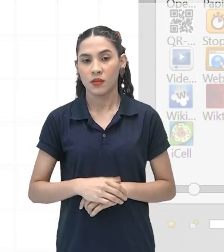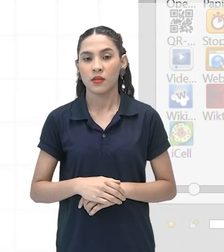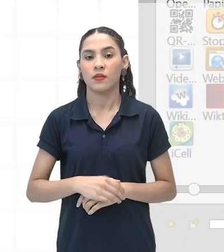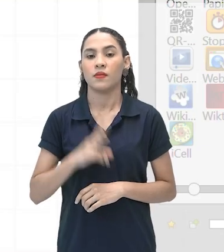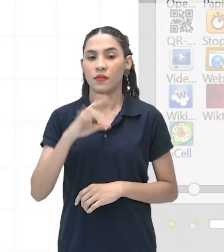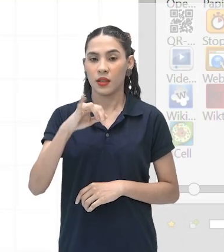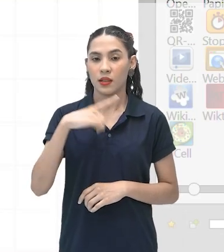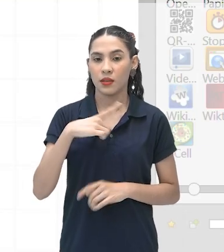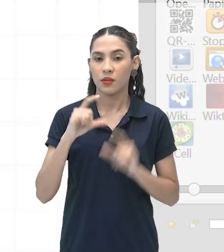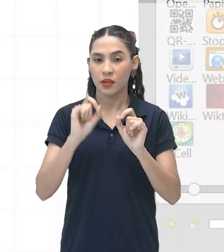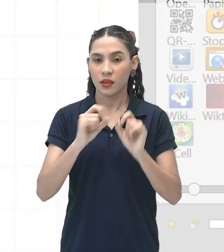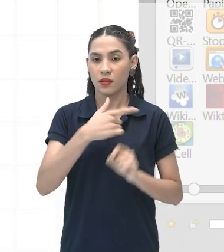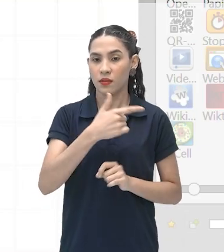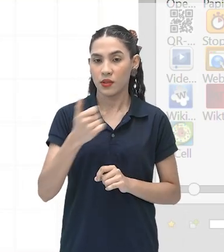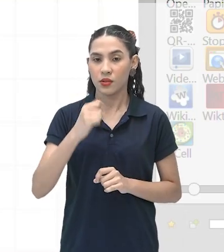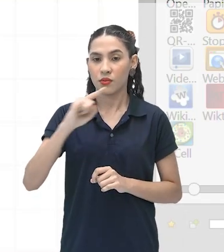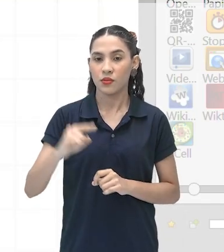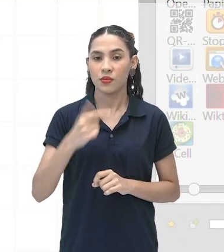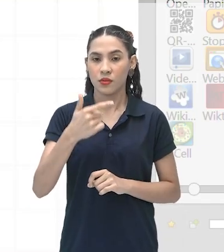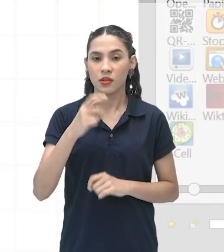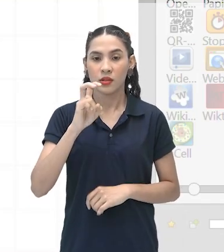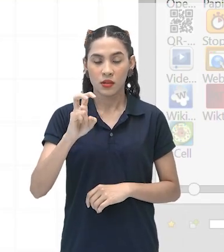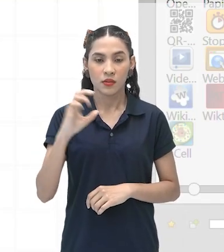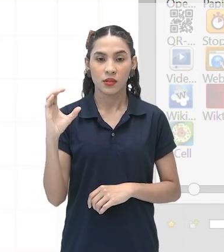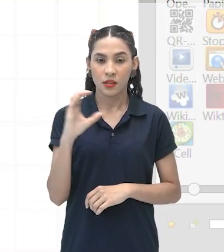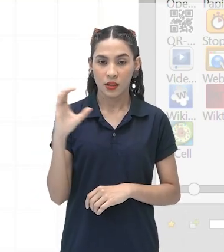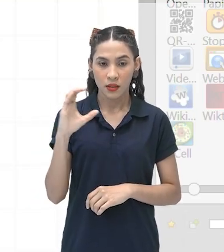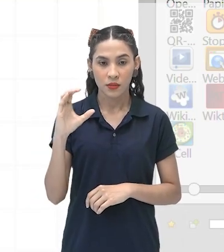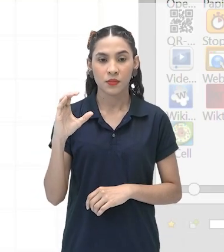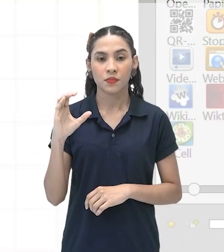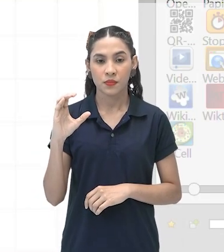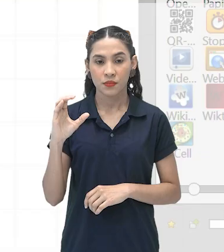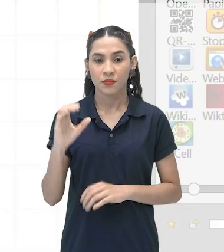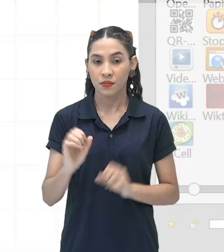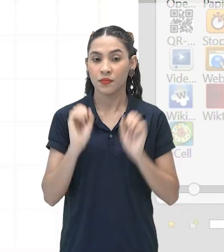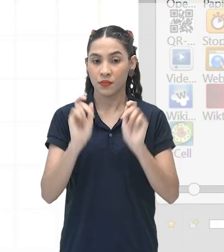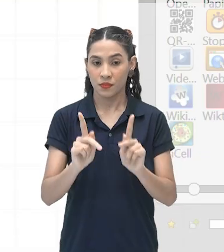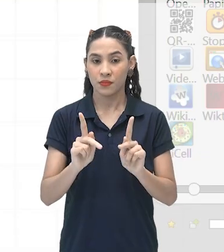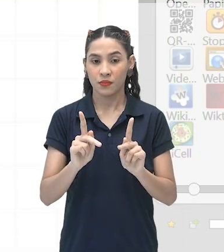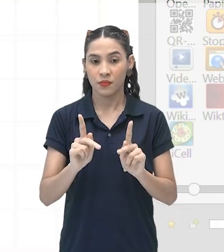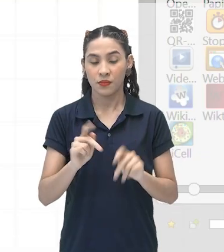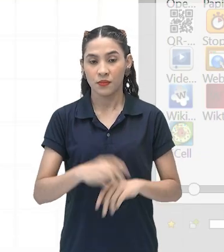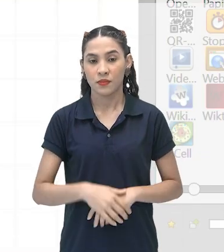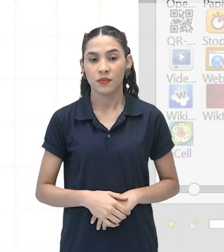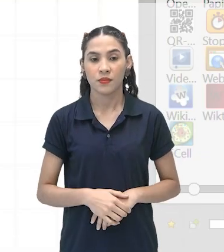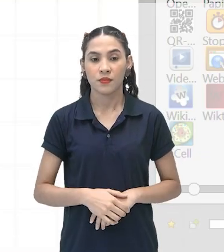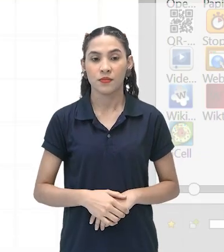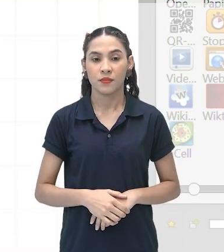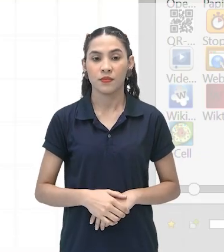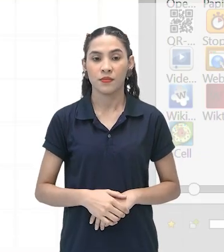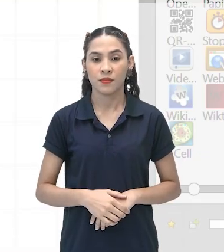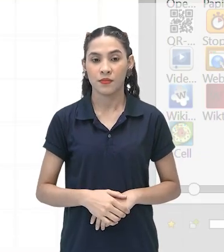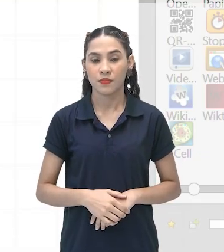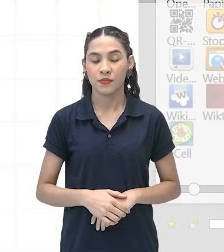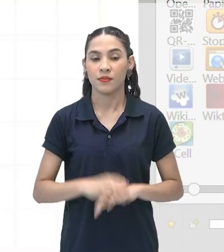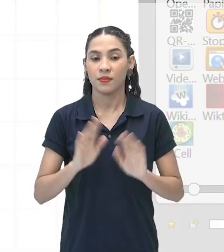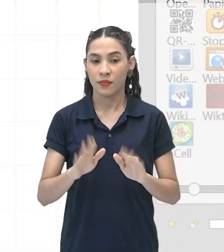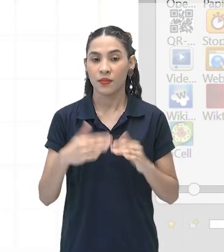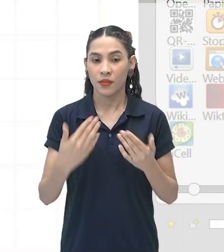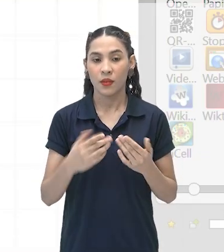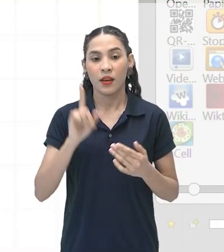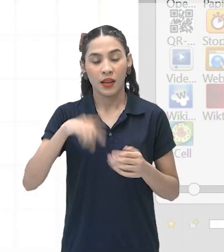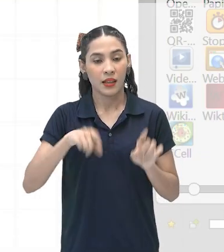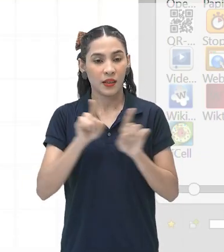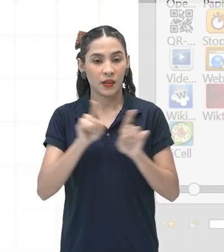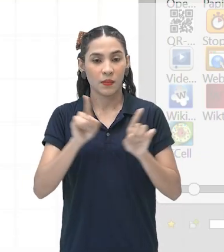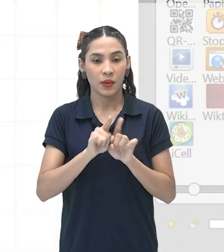0,85. Nós vamos obter R$ 21,25. Tranquilo até aí? De boa?